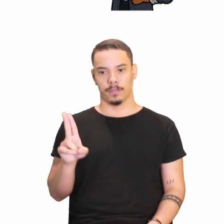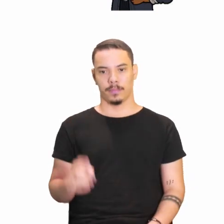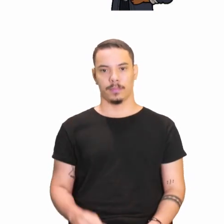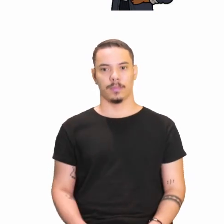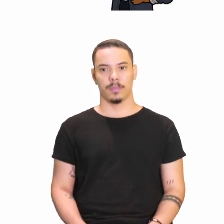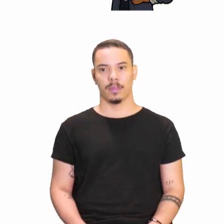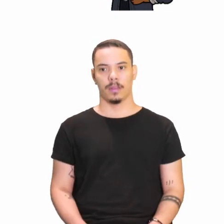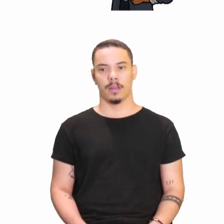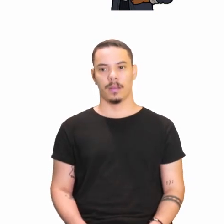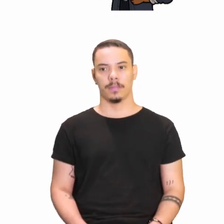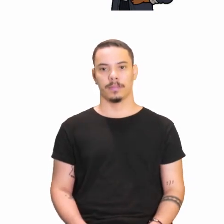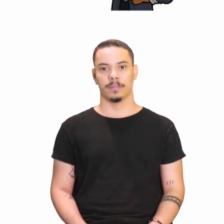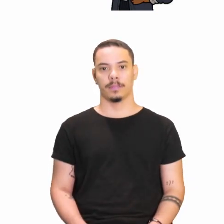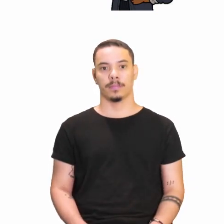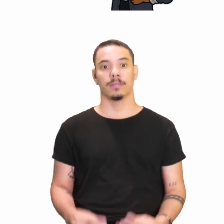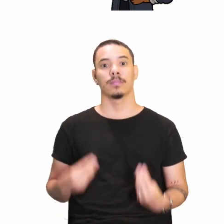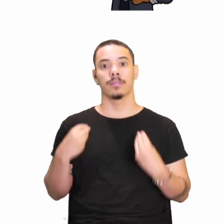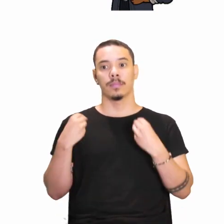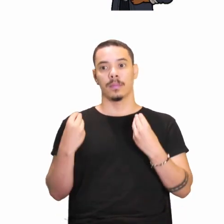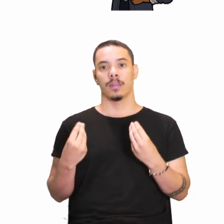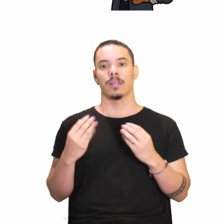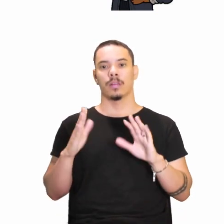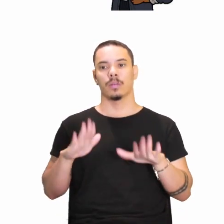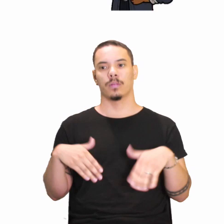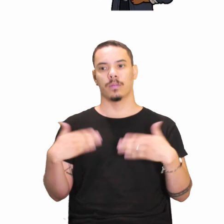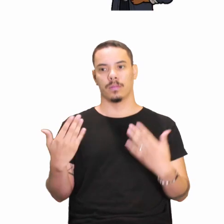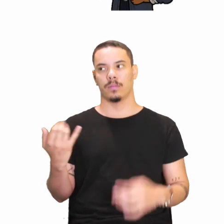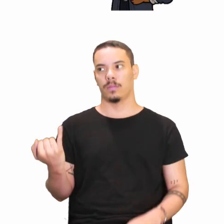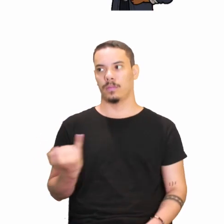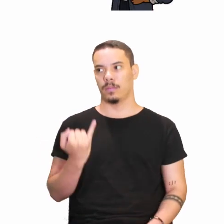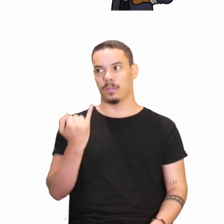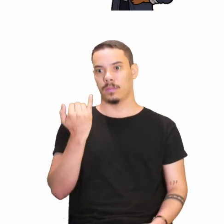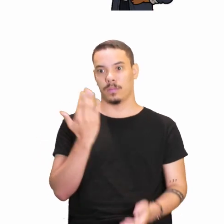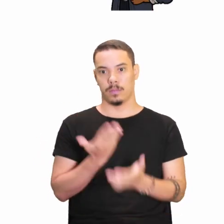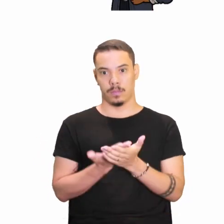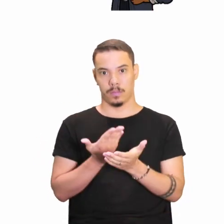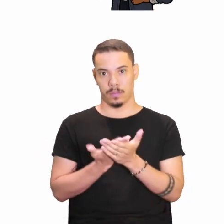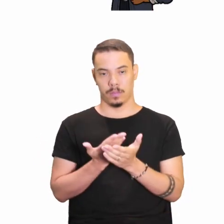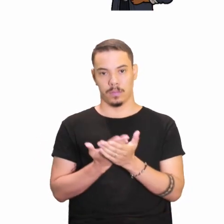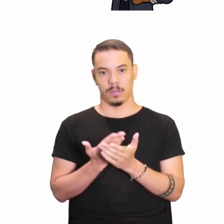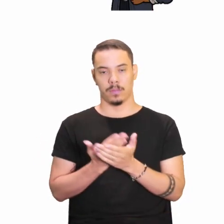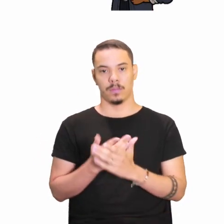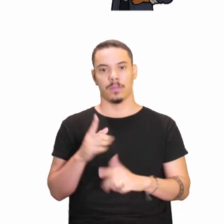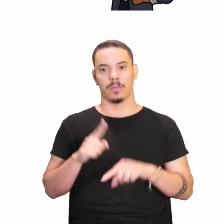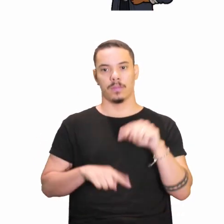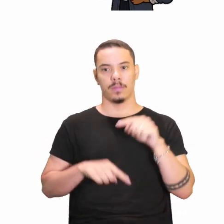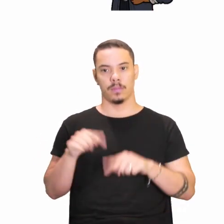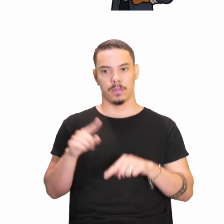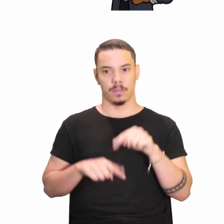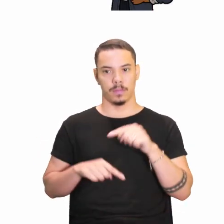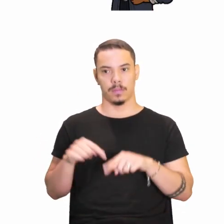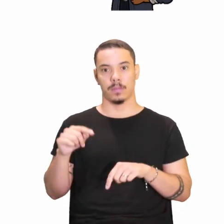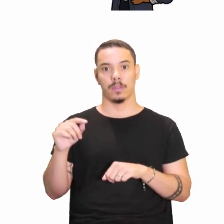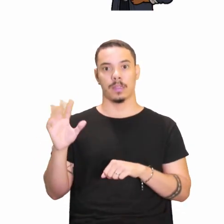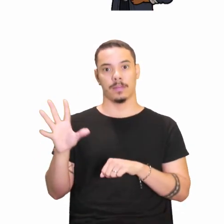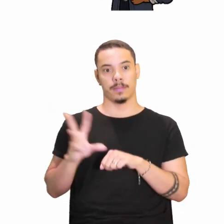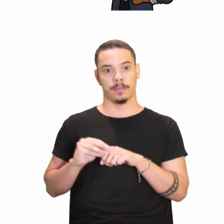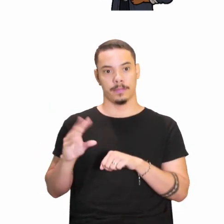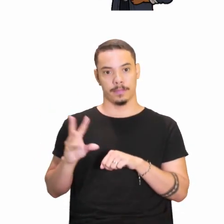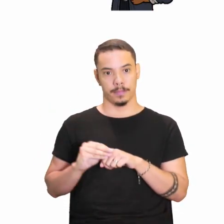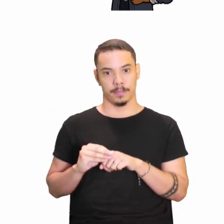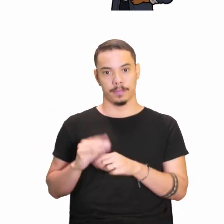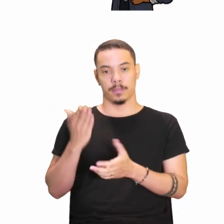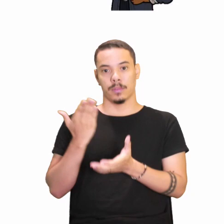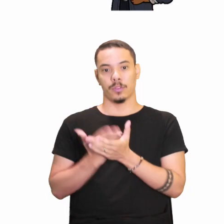entender que para que é e qual a importância de estudar esse objeto de conhecimento. Estudar